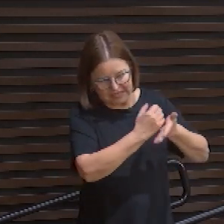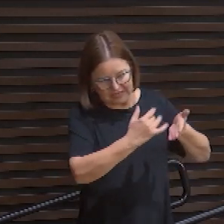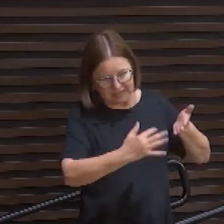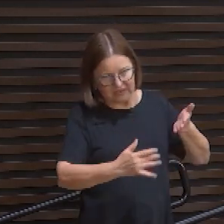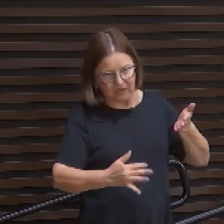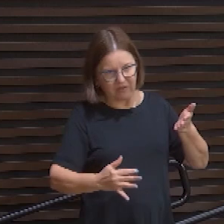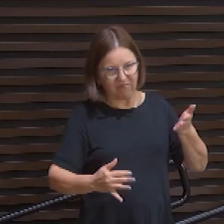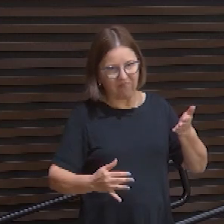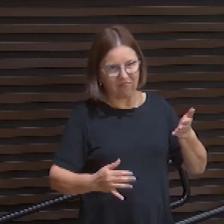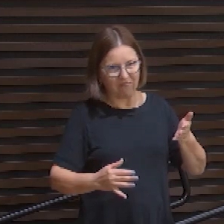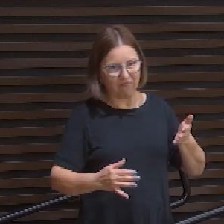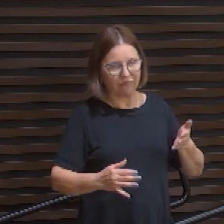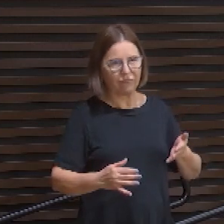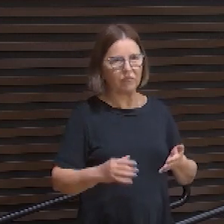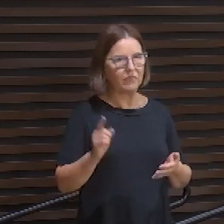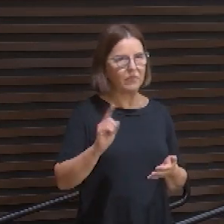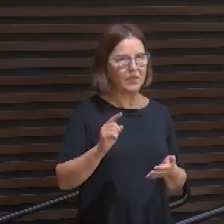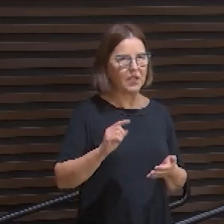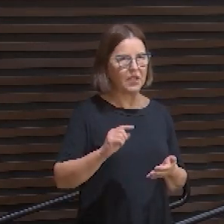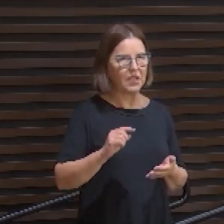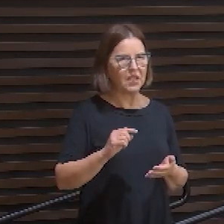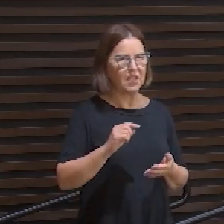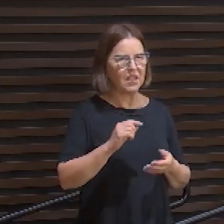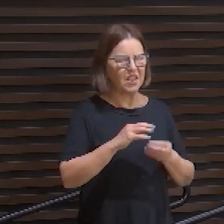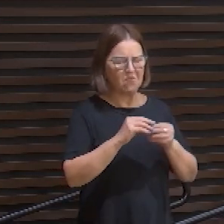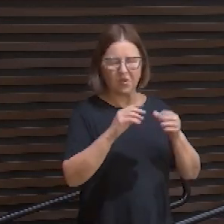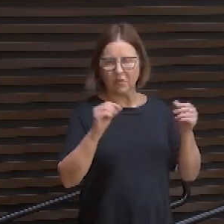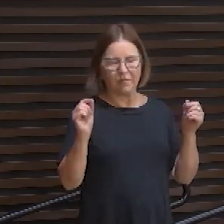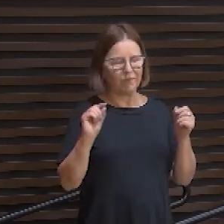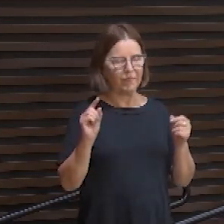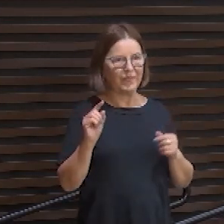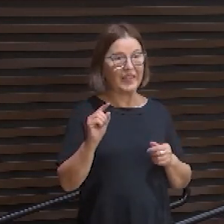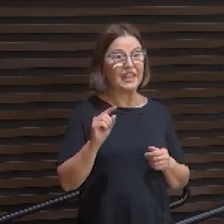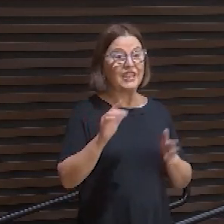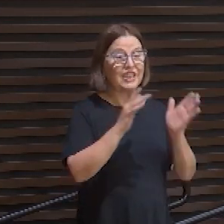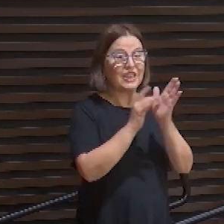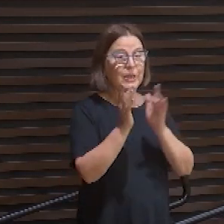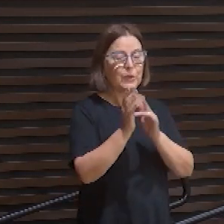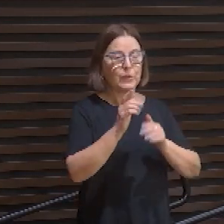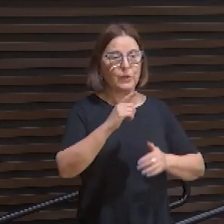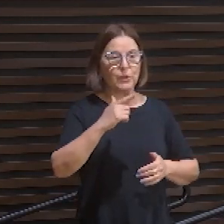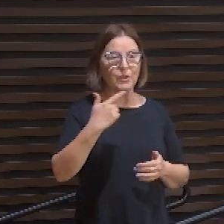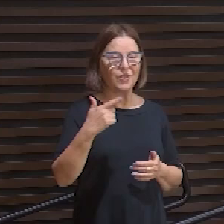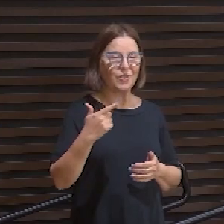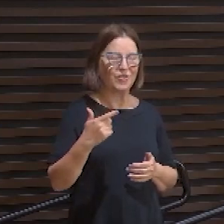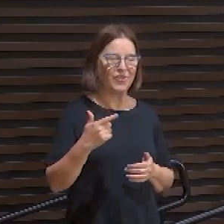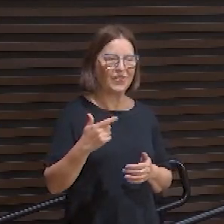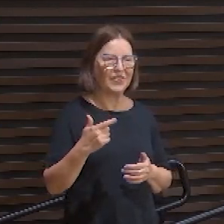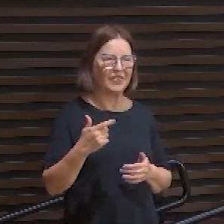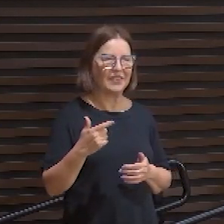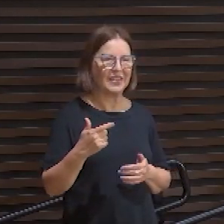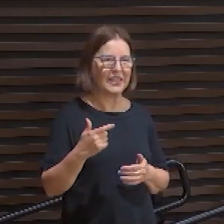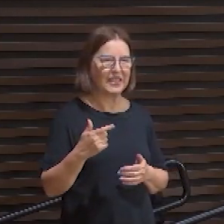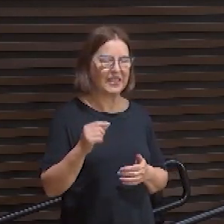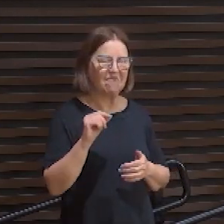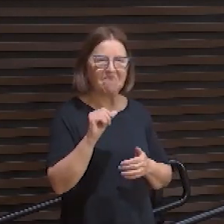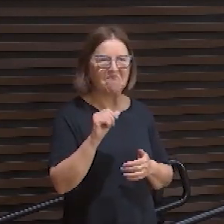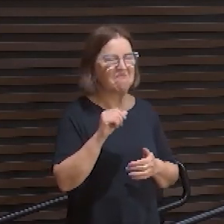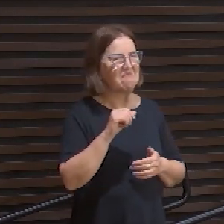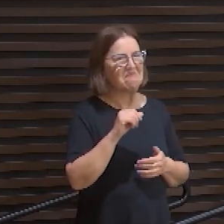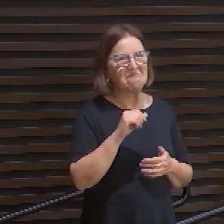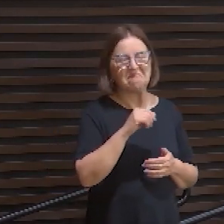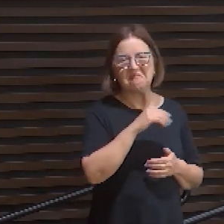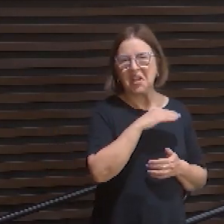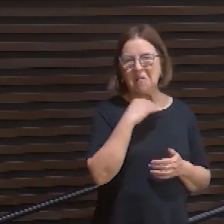Ele não tinha o germe da morte. Ele não tinha o espermatozoide de